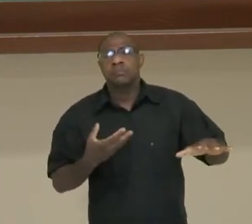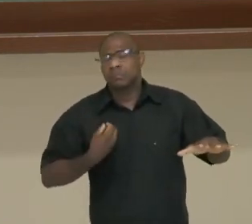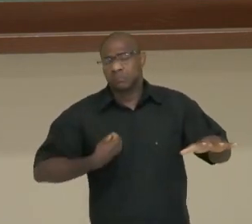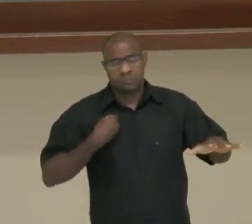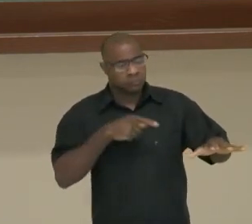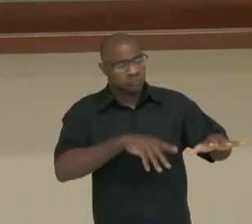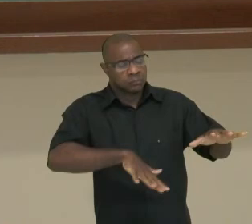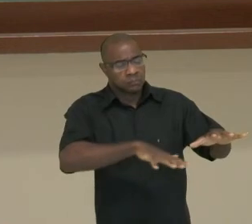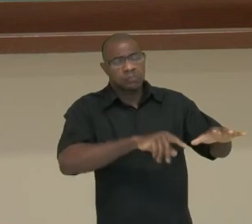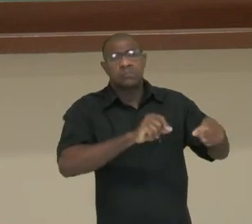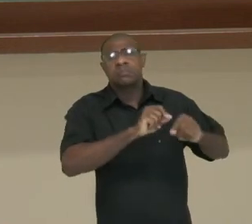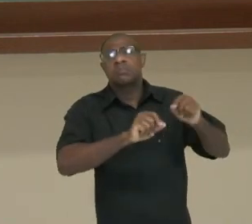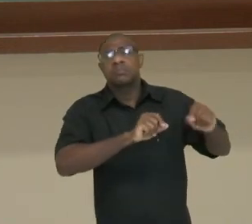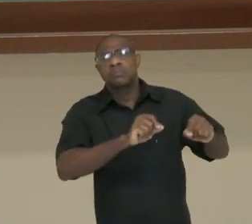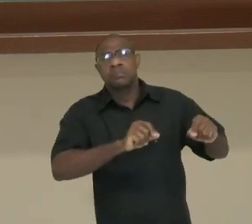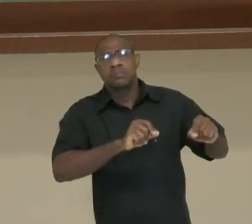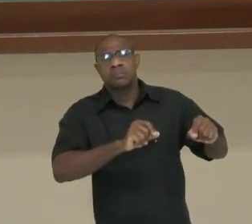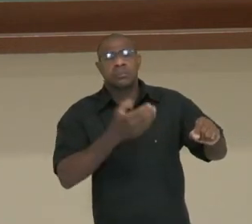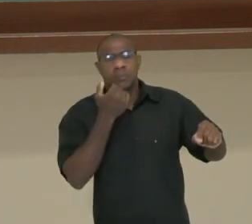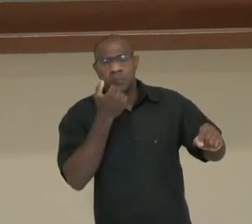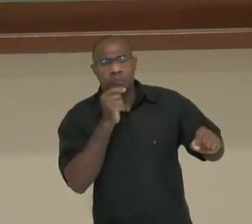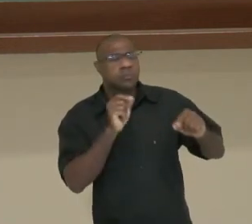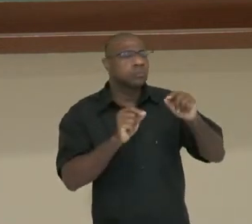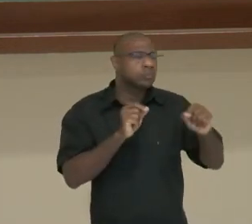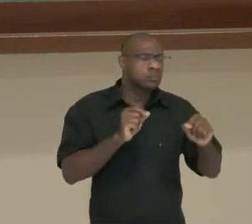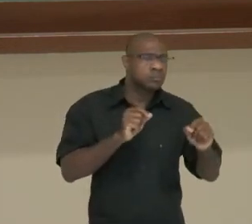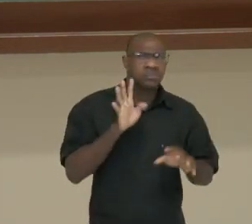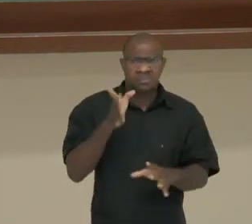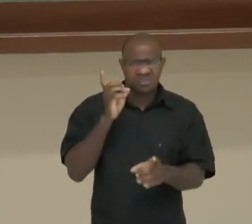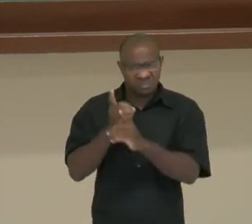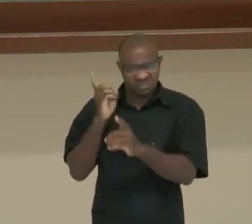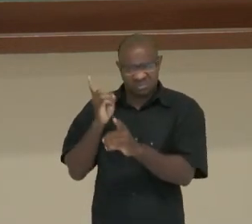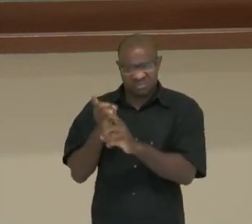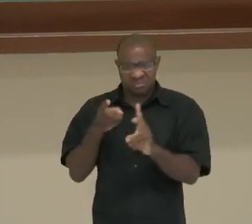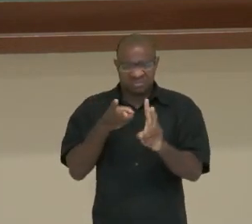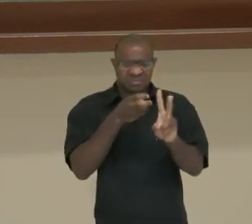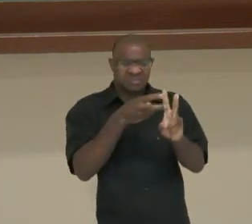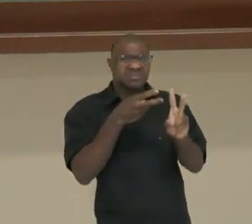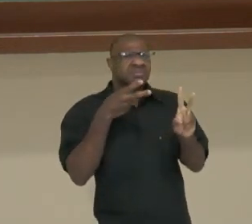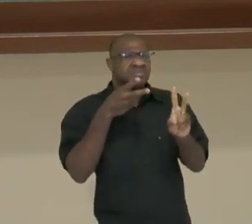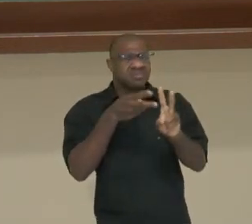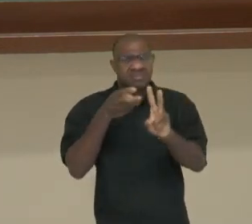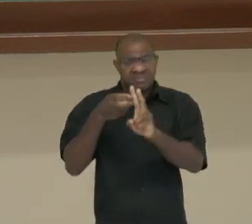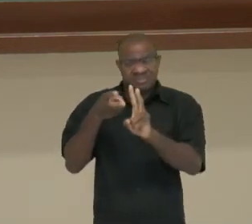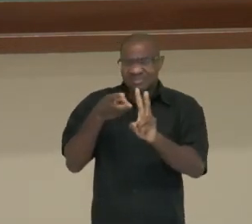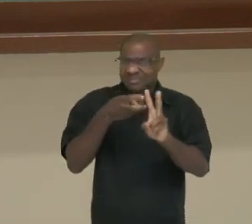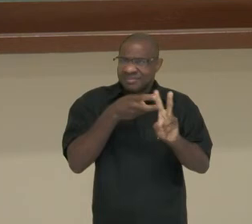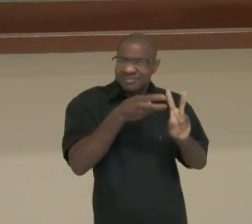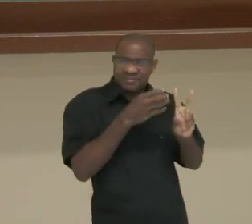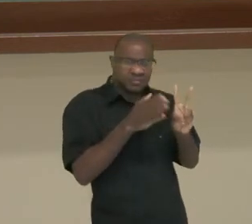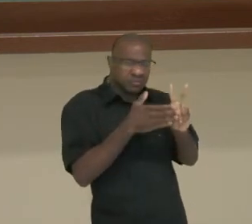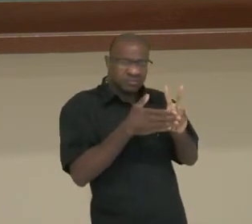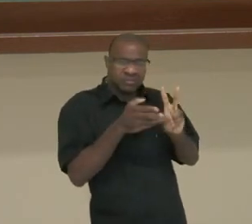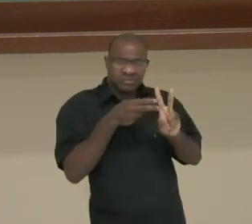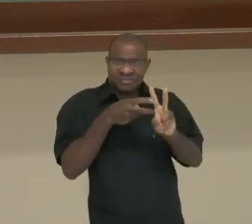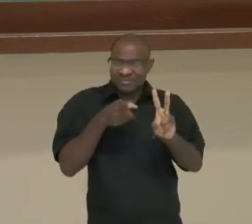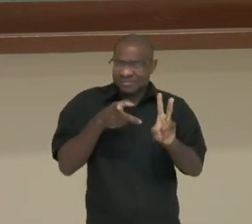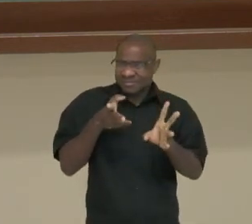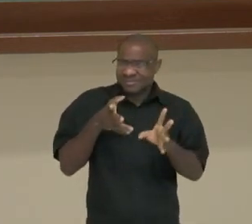subsistência dele? Você já encontrou indígenas passeando pela cidade? Você já observou que alguns